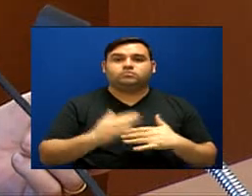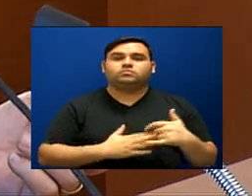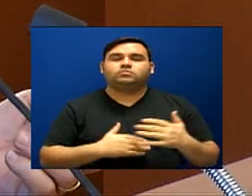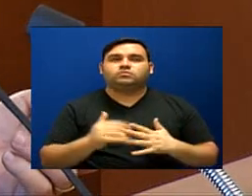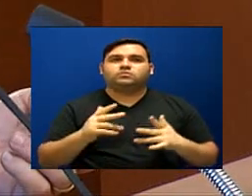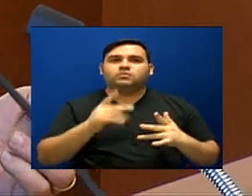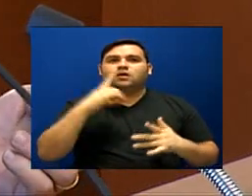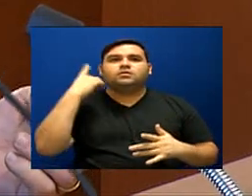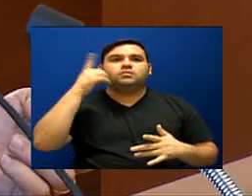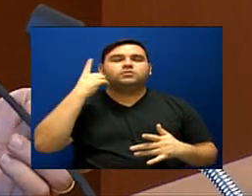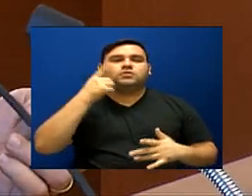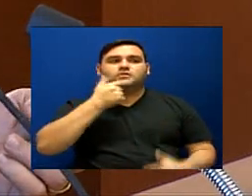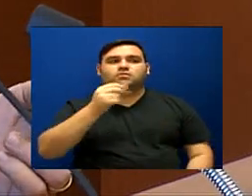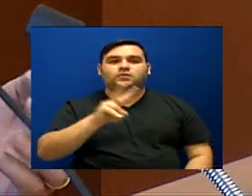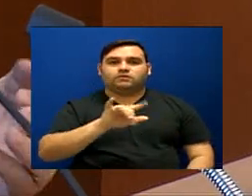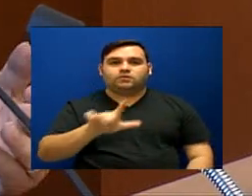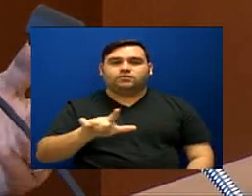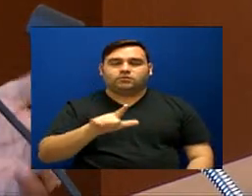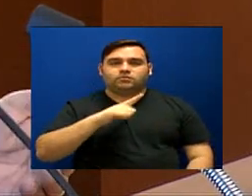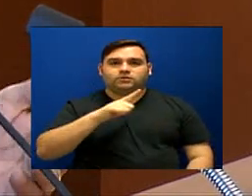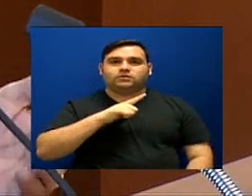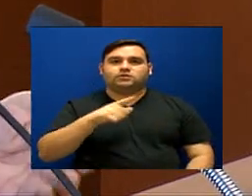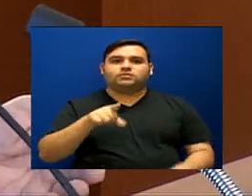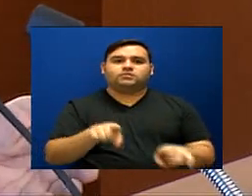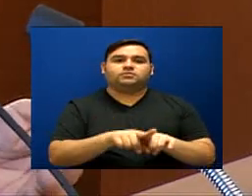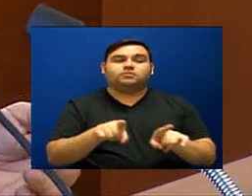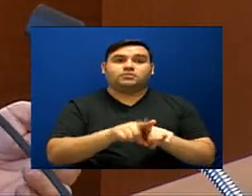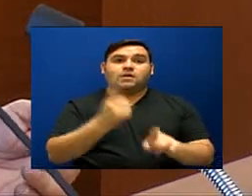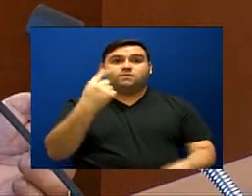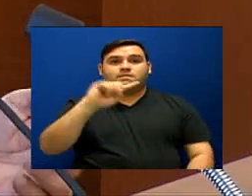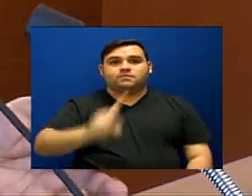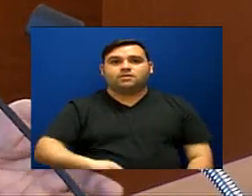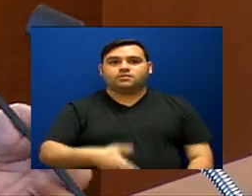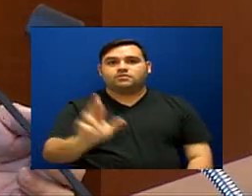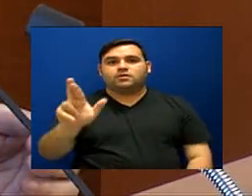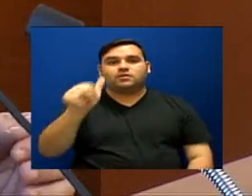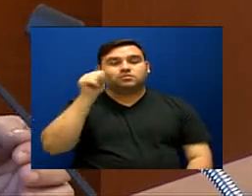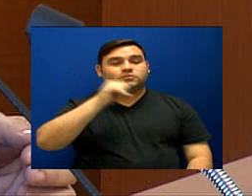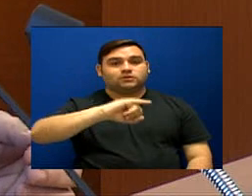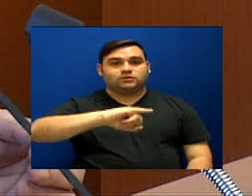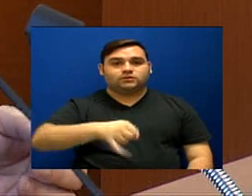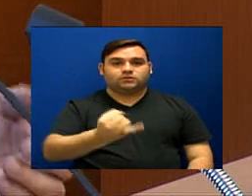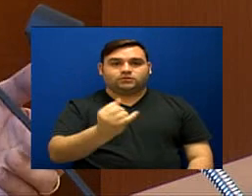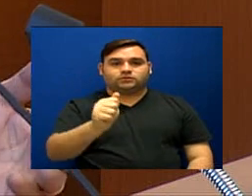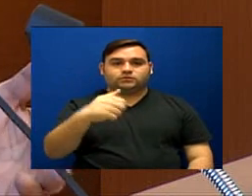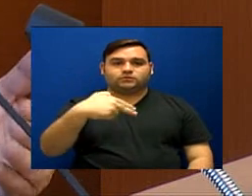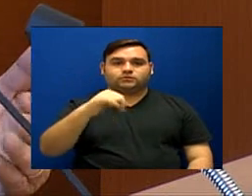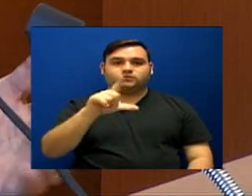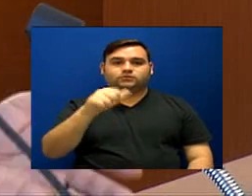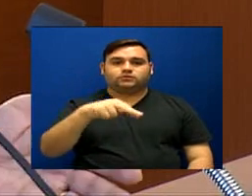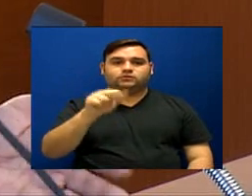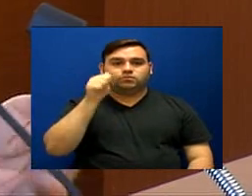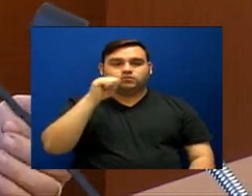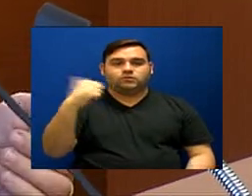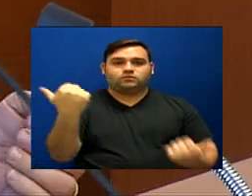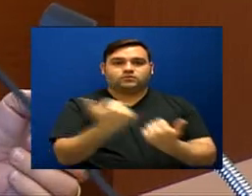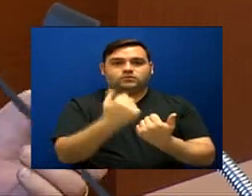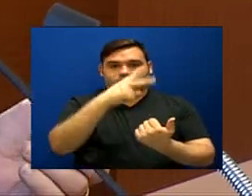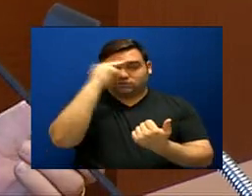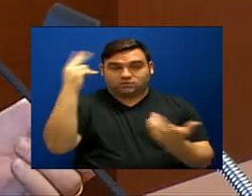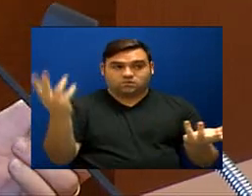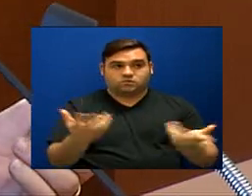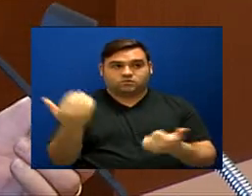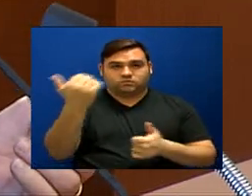do deputado Vitor Lipe, trazendo R$1 milhão, e a Jaqueline, a vice-prefeita, hoje prefeita